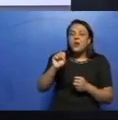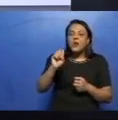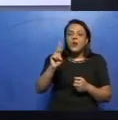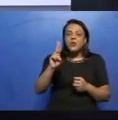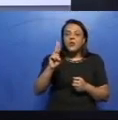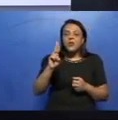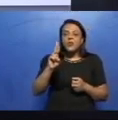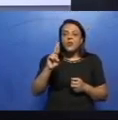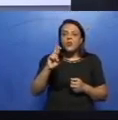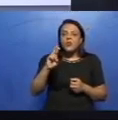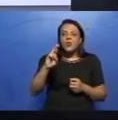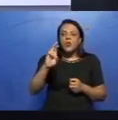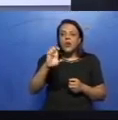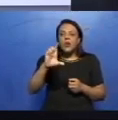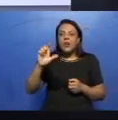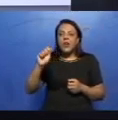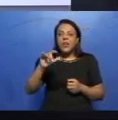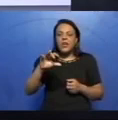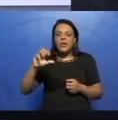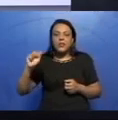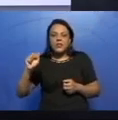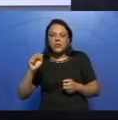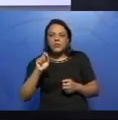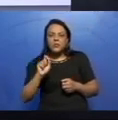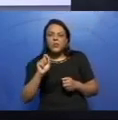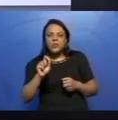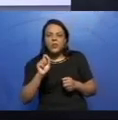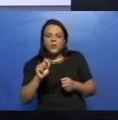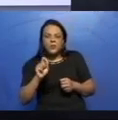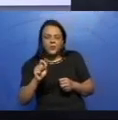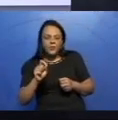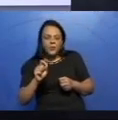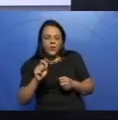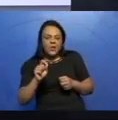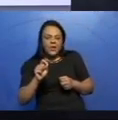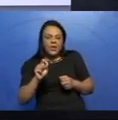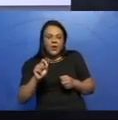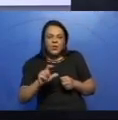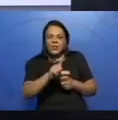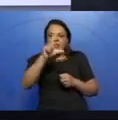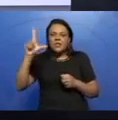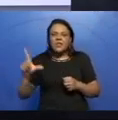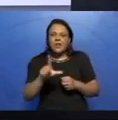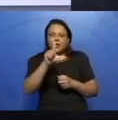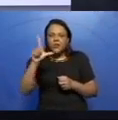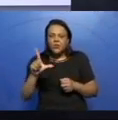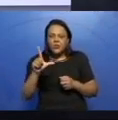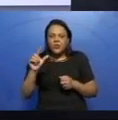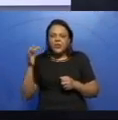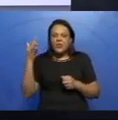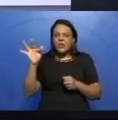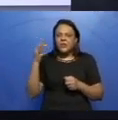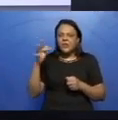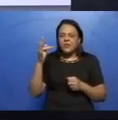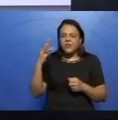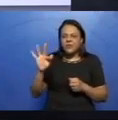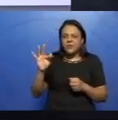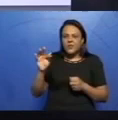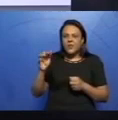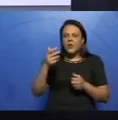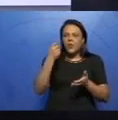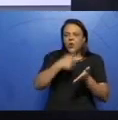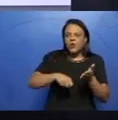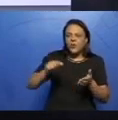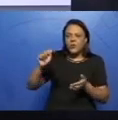artístico lançado em 1924 pelo escritor francês André Breton, que se caracterizava pela expressão espontânea e automática